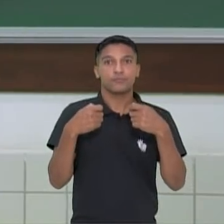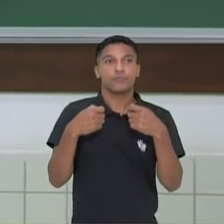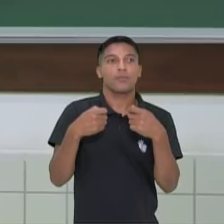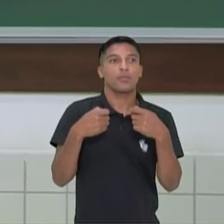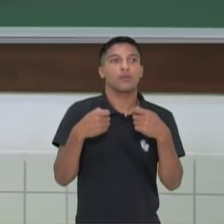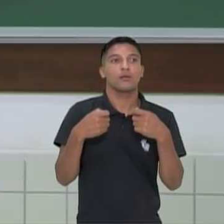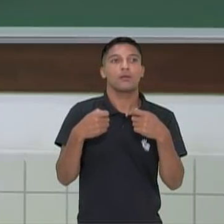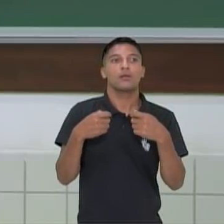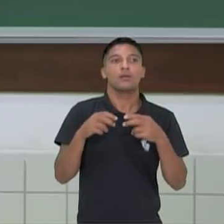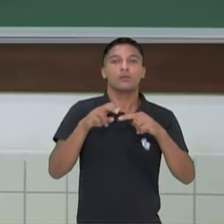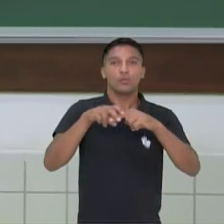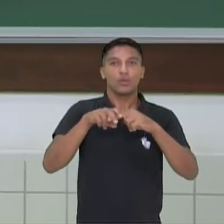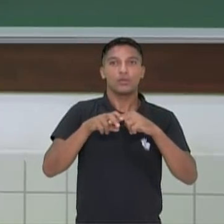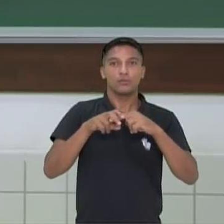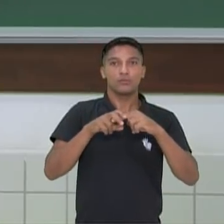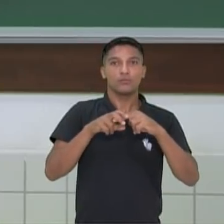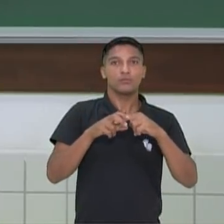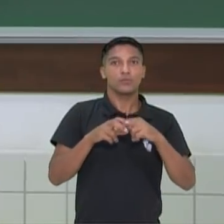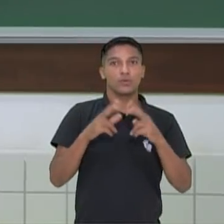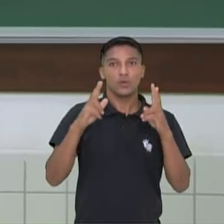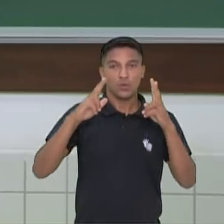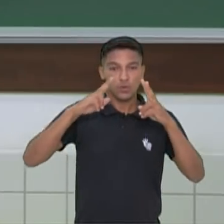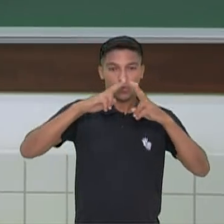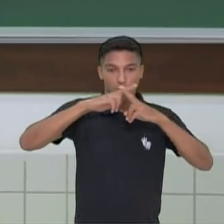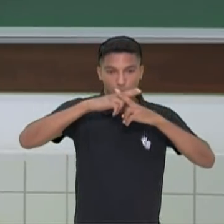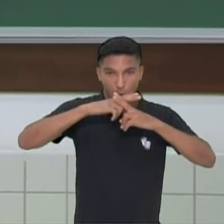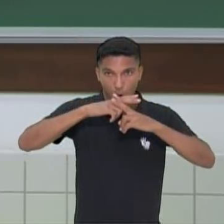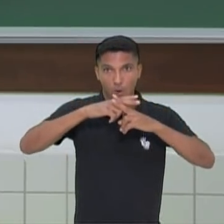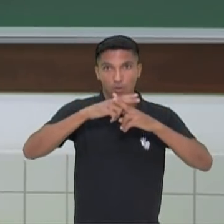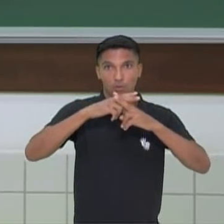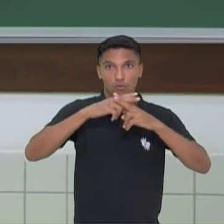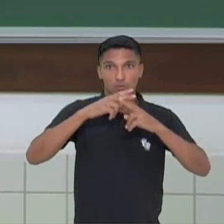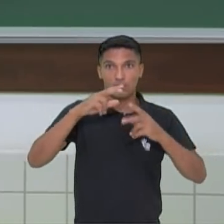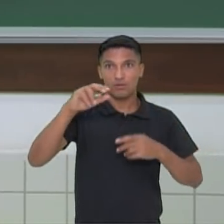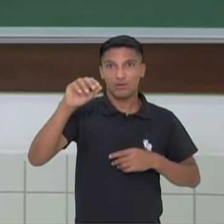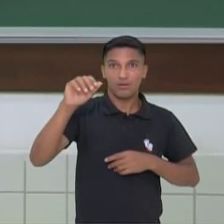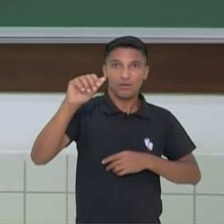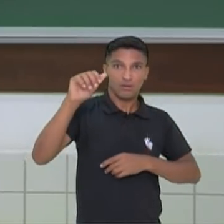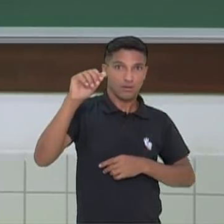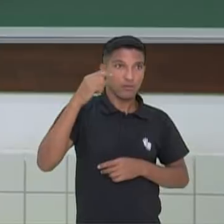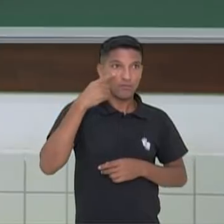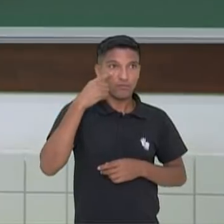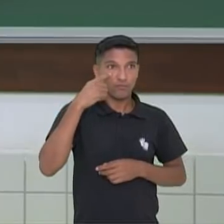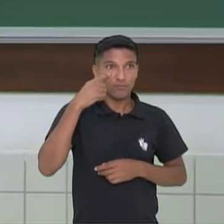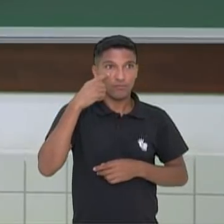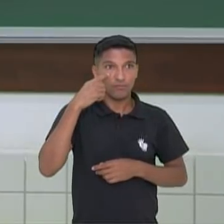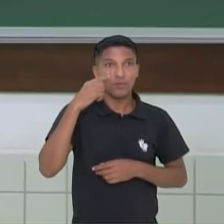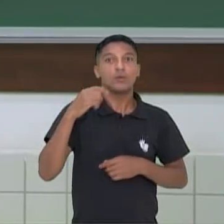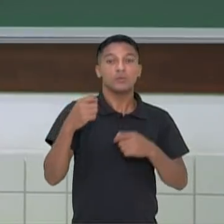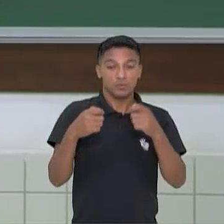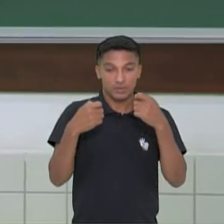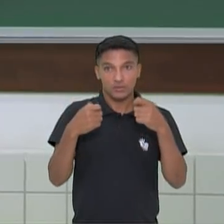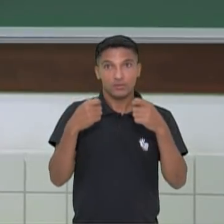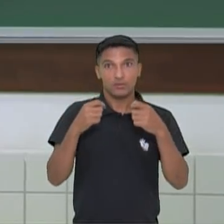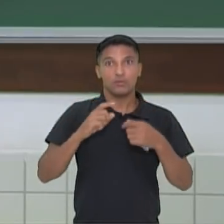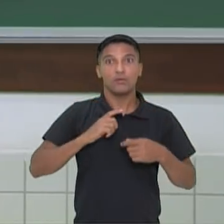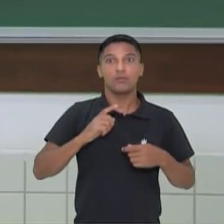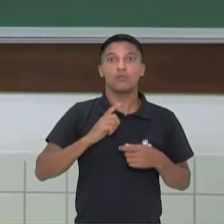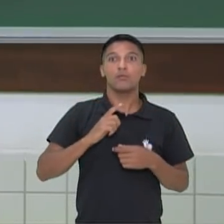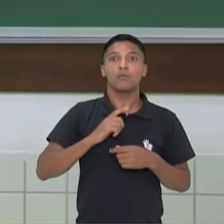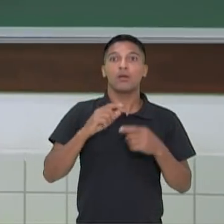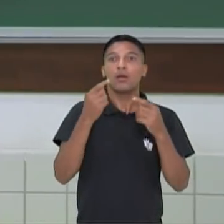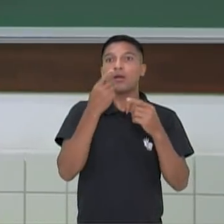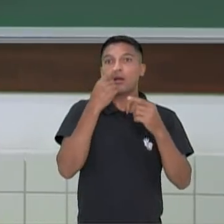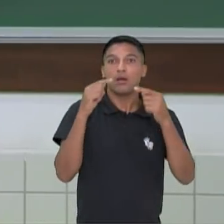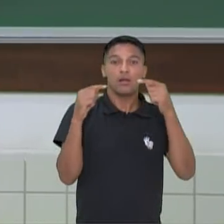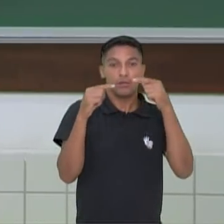ele desenvolve muito essa filosofia da harmonia do indivíduo com o universo.